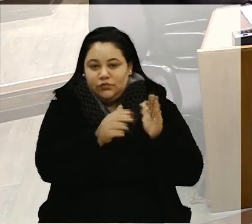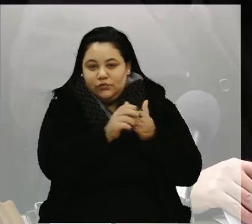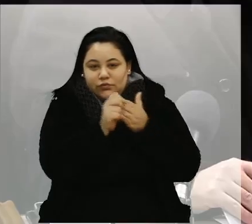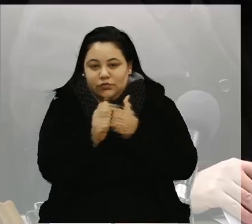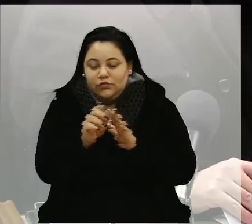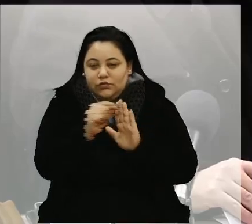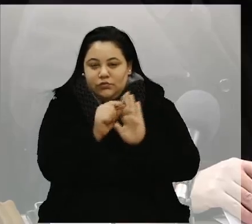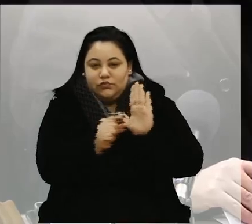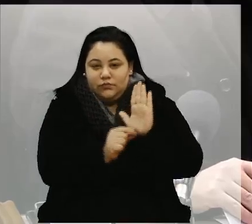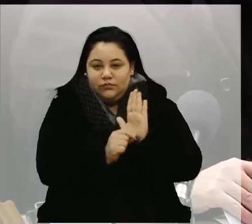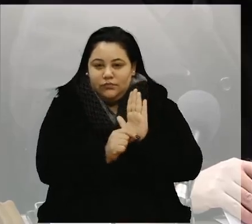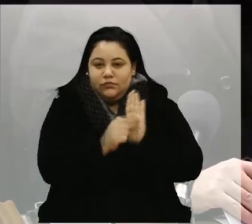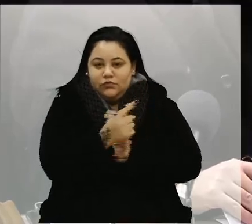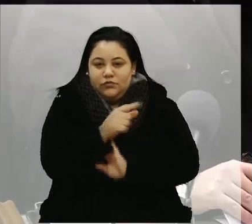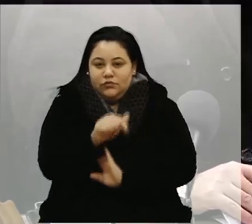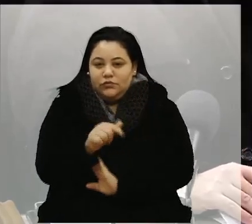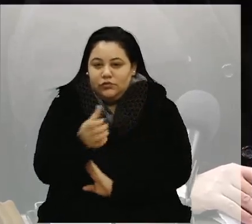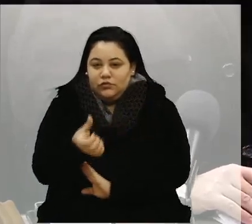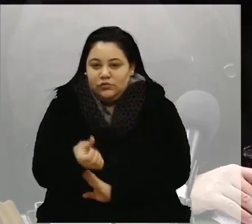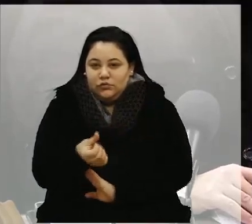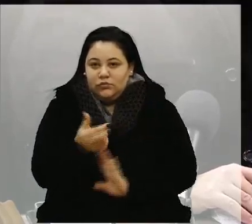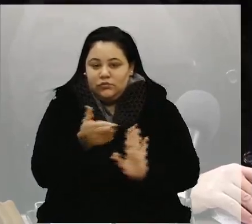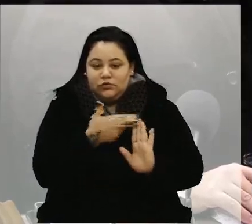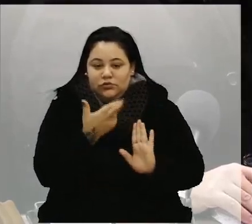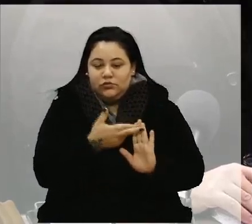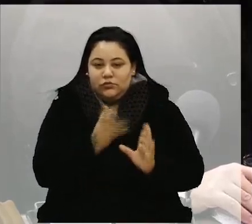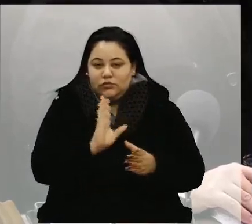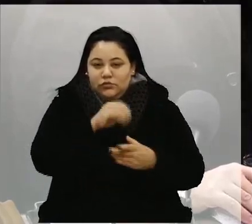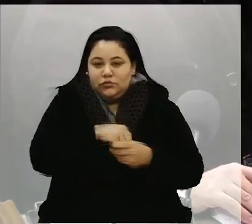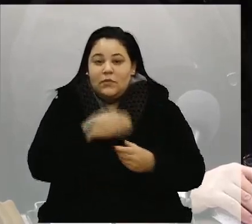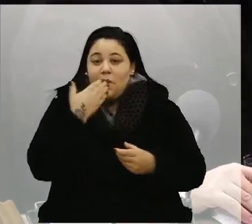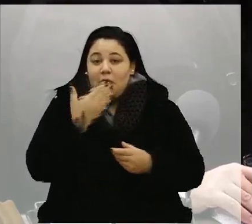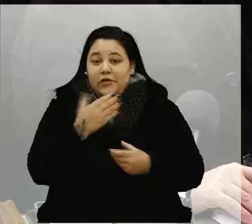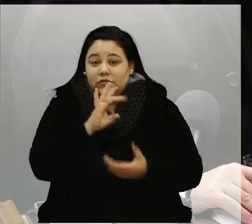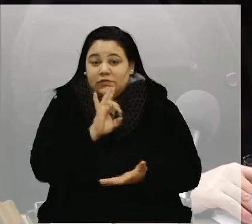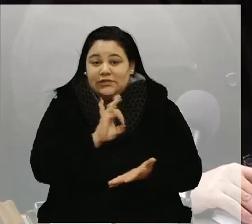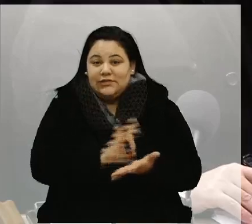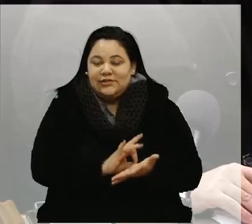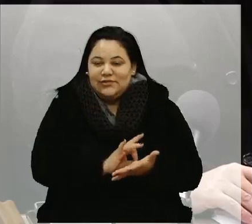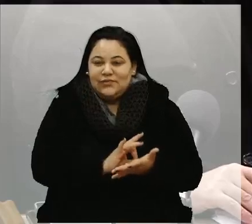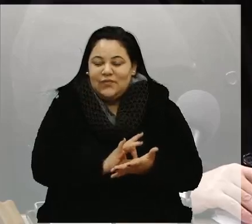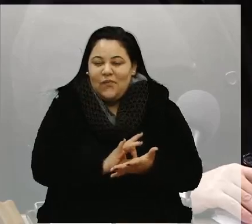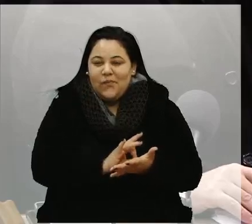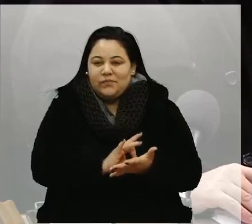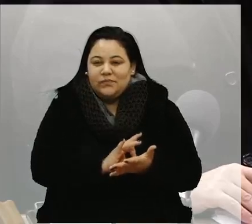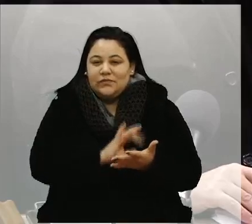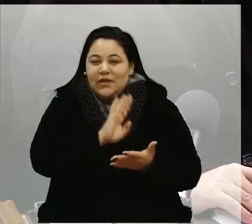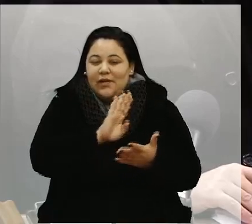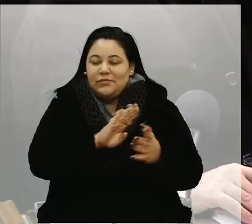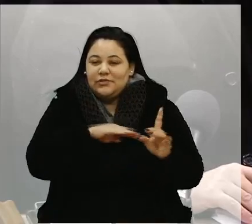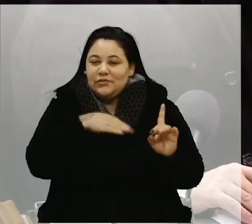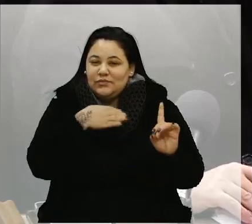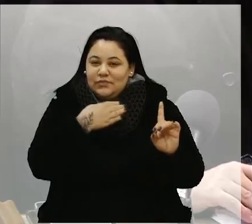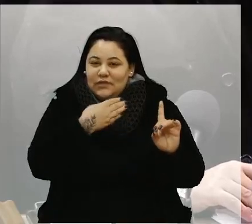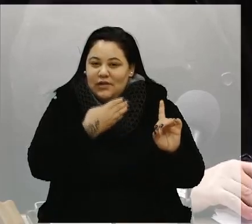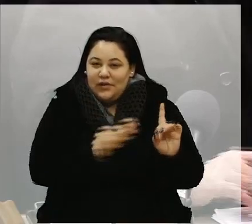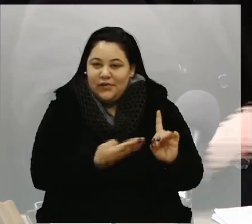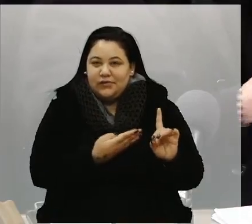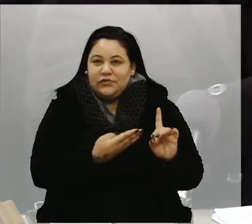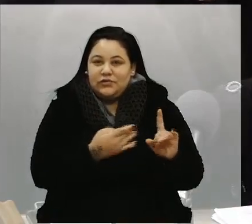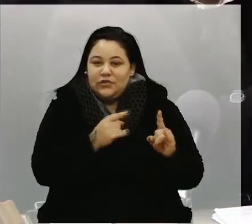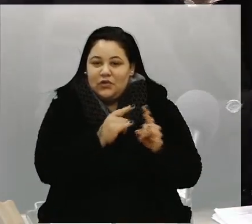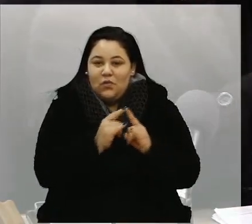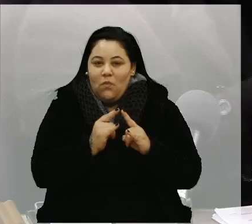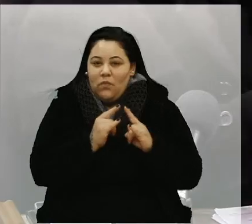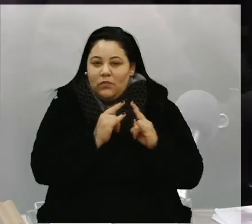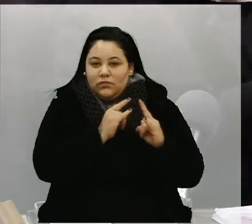artigo 176 do Regimento Interno solicitam a realização de homenagem ao Instituto de Idiomas